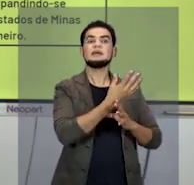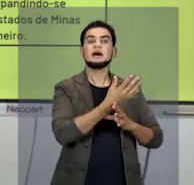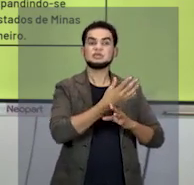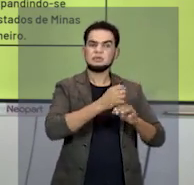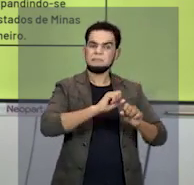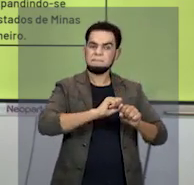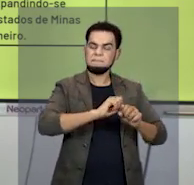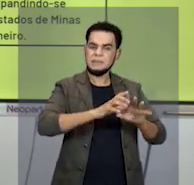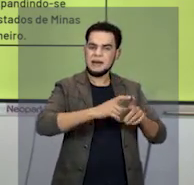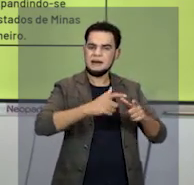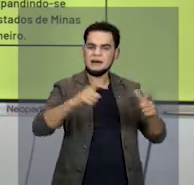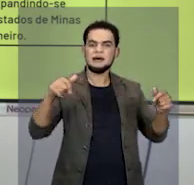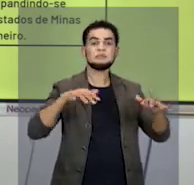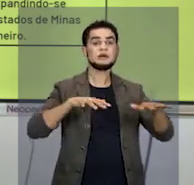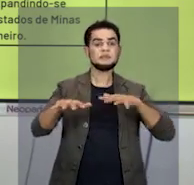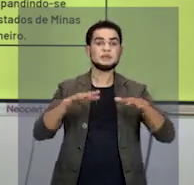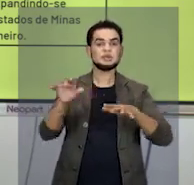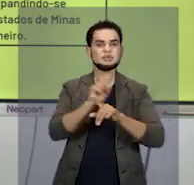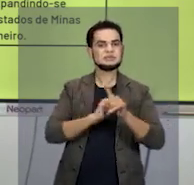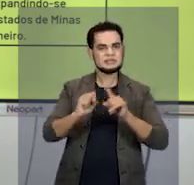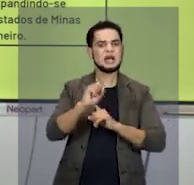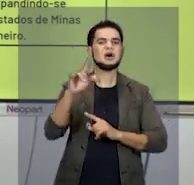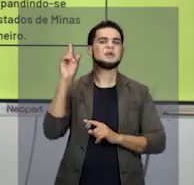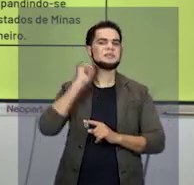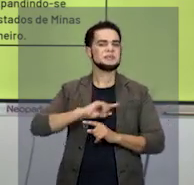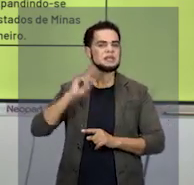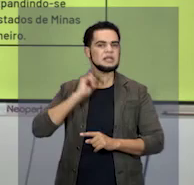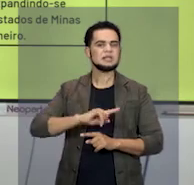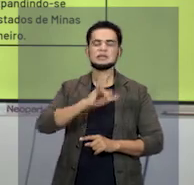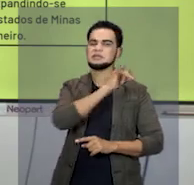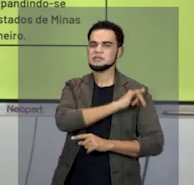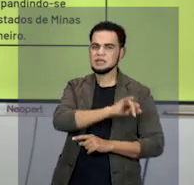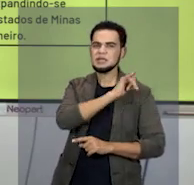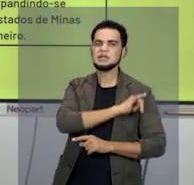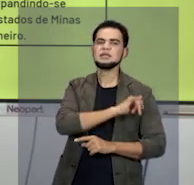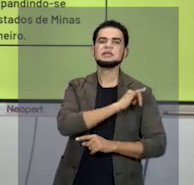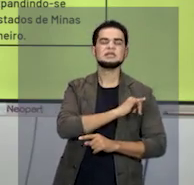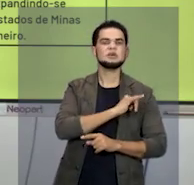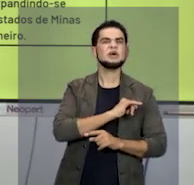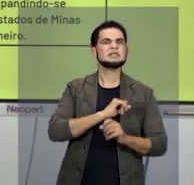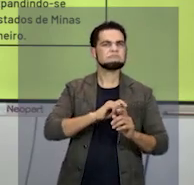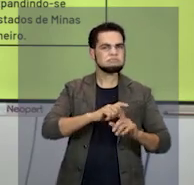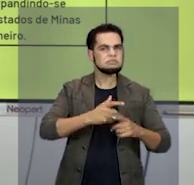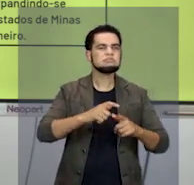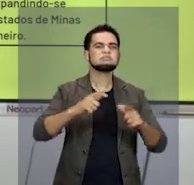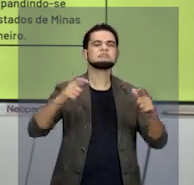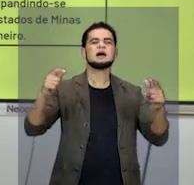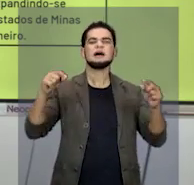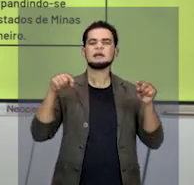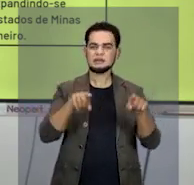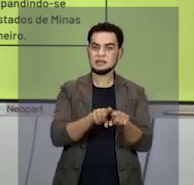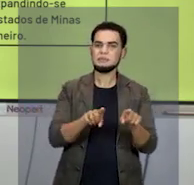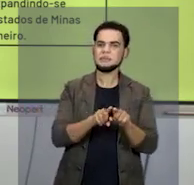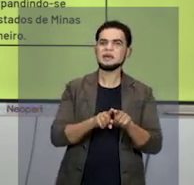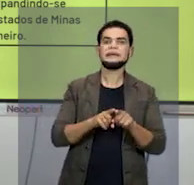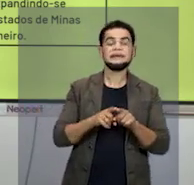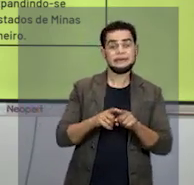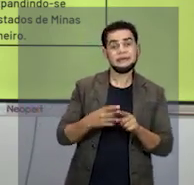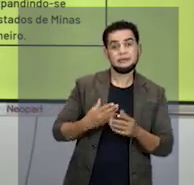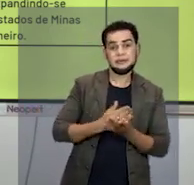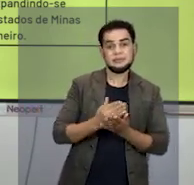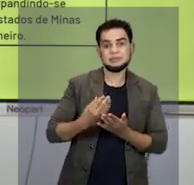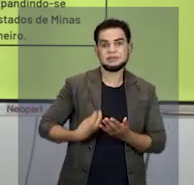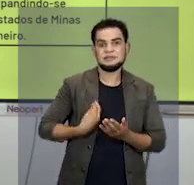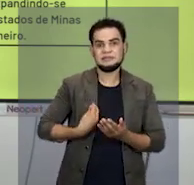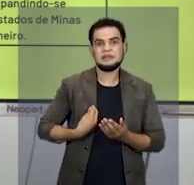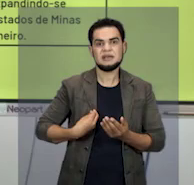movimentos sociais no campo por estado de Minas Gerais e do Rio de Janeiro também, que você vivenciava também o processo de industrialização, né, do